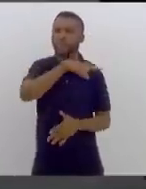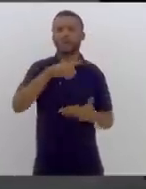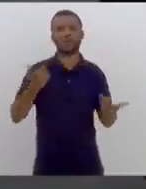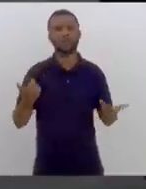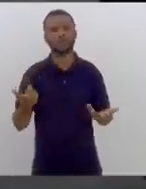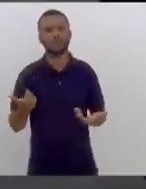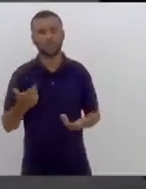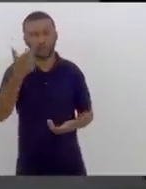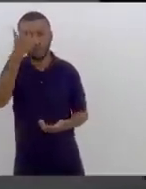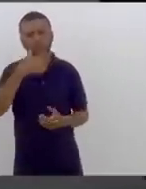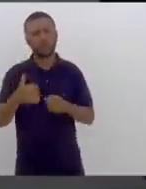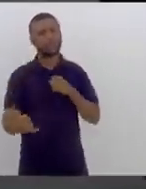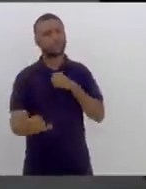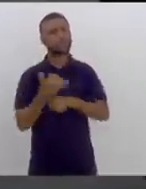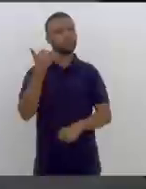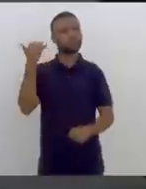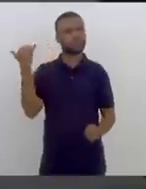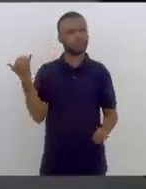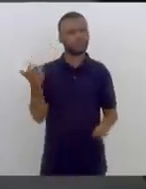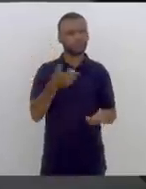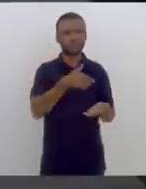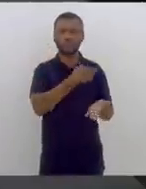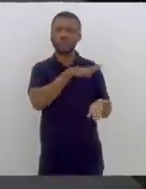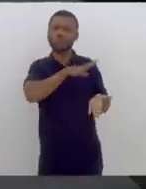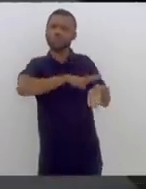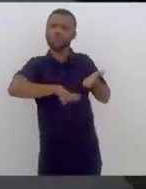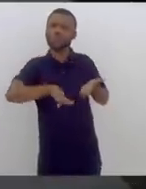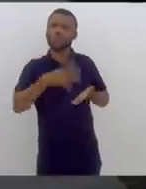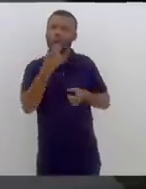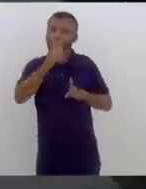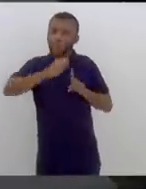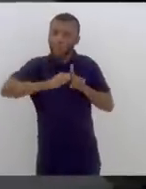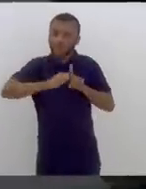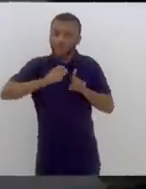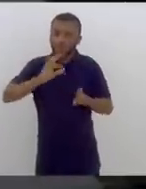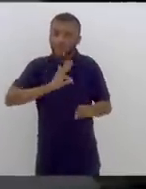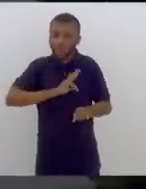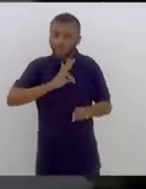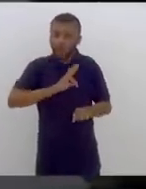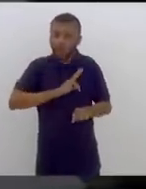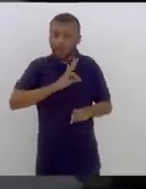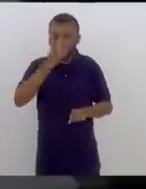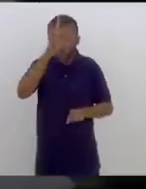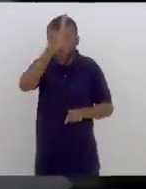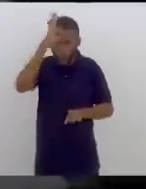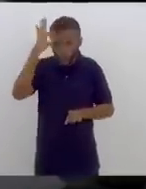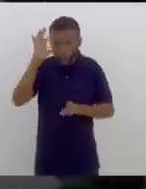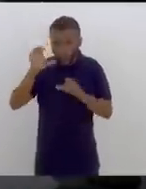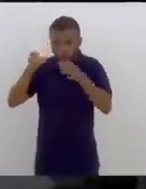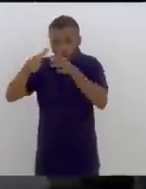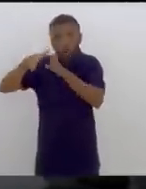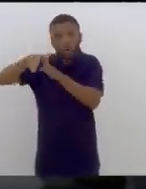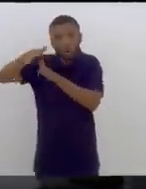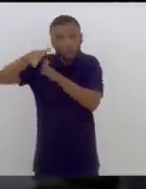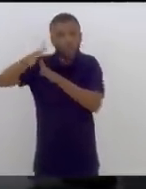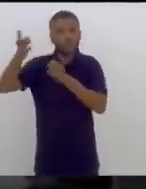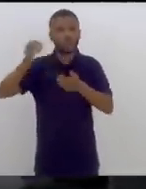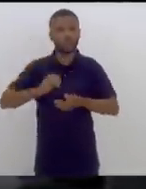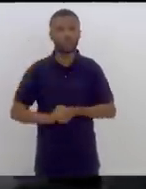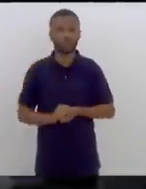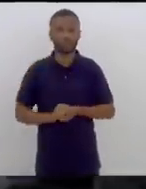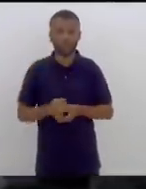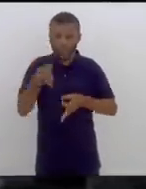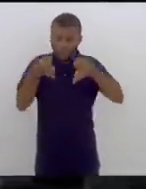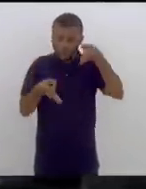fui eu fui excluído com quatro meses de polícia absolvido pelo conselho Não